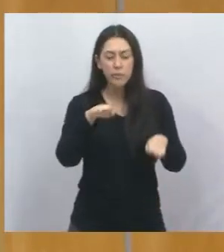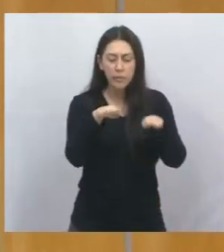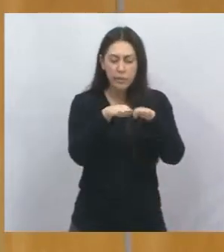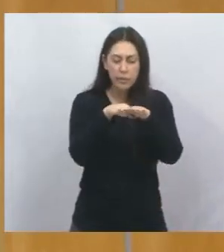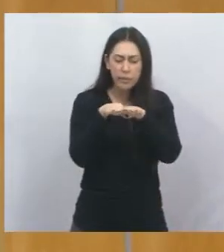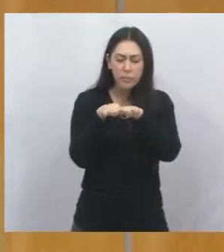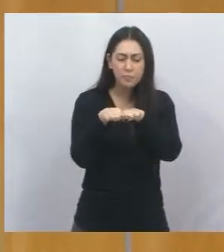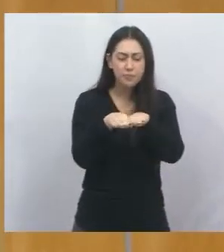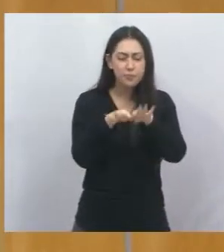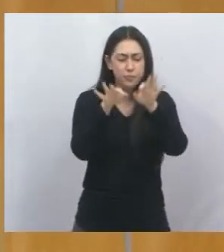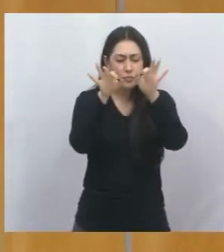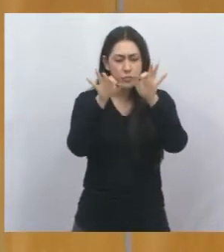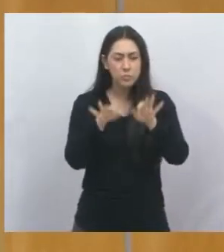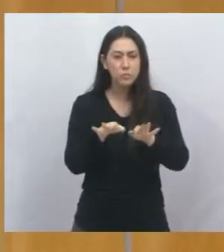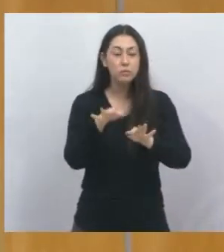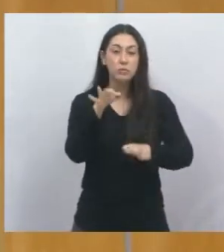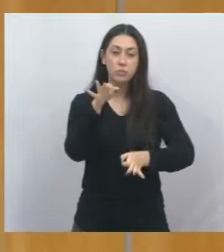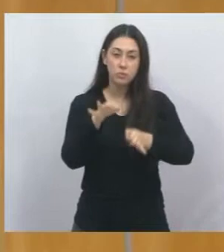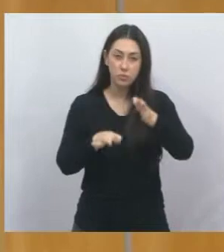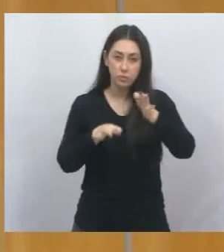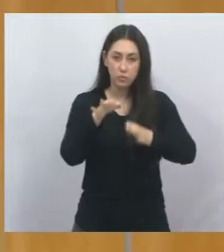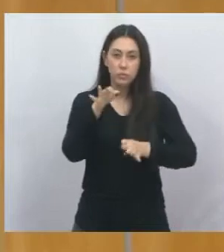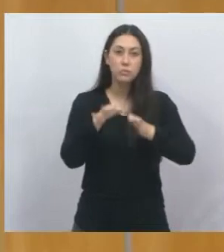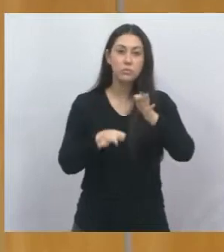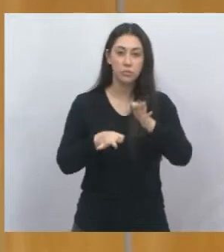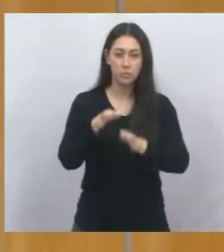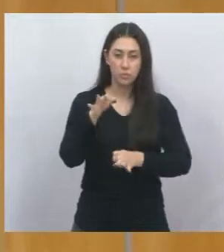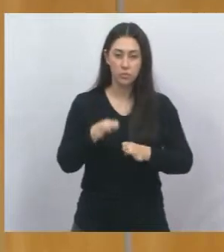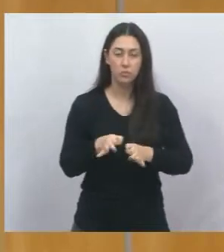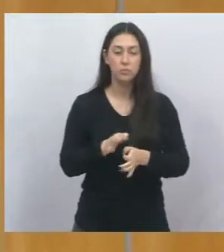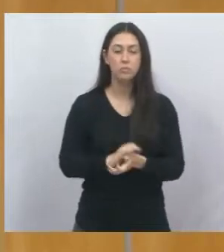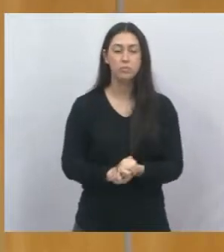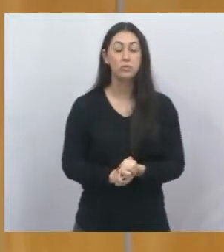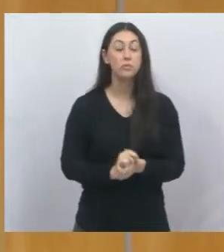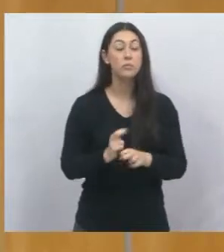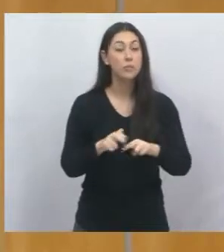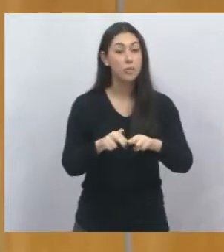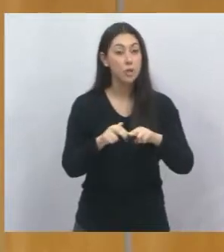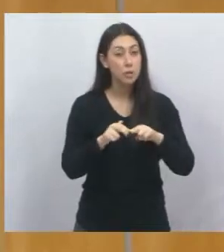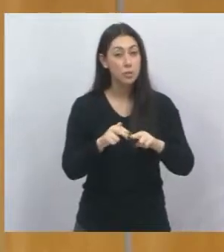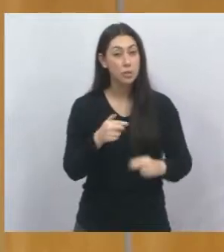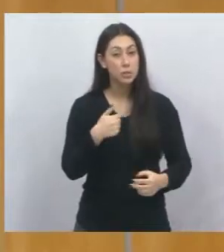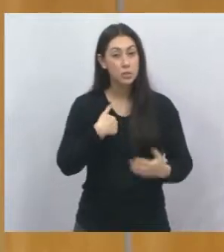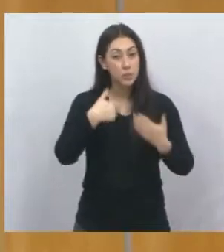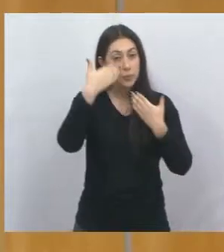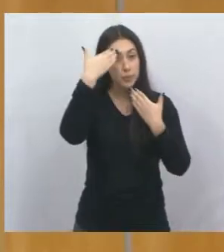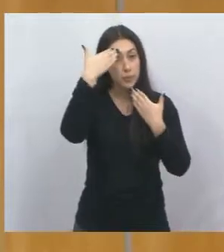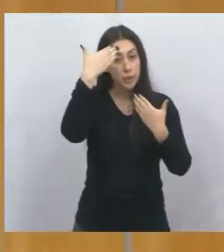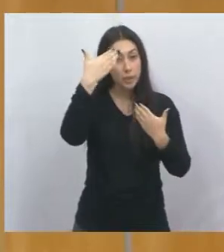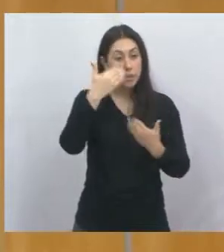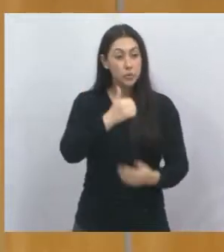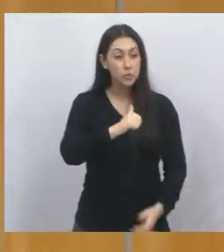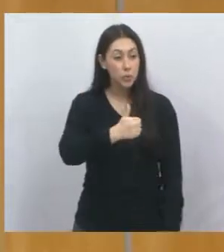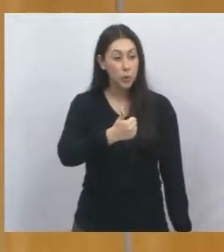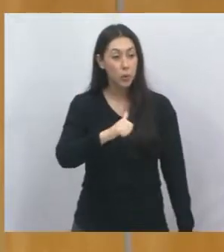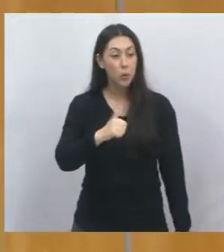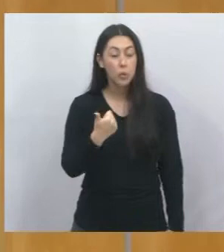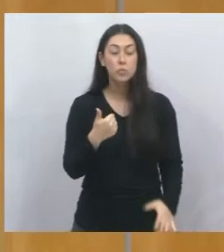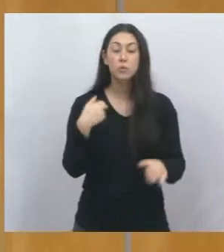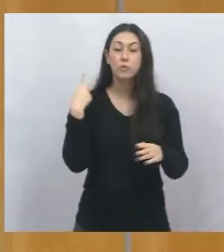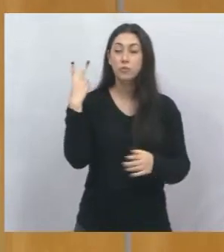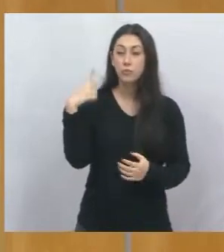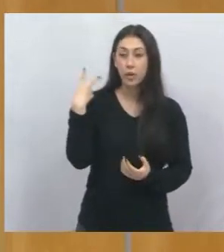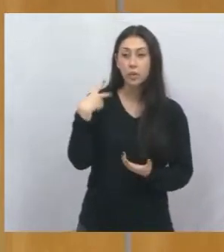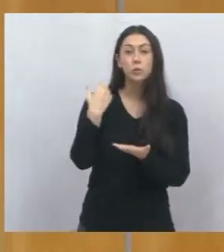equação justa. Então, agradeço a mais 11 vereadores que